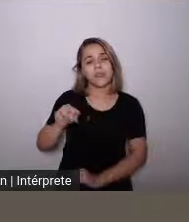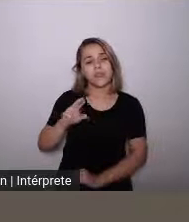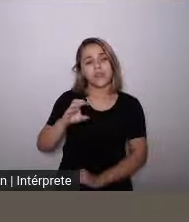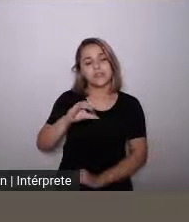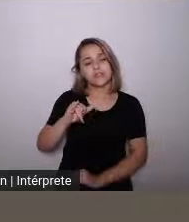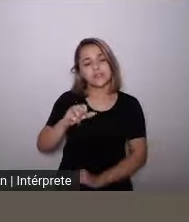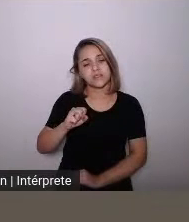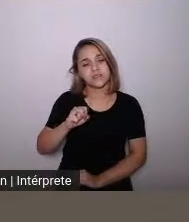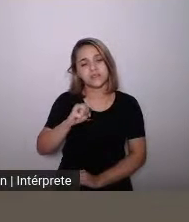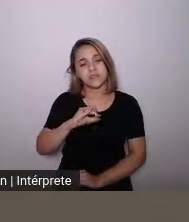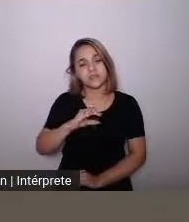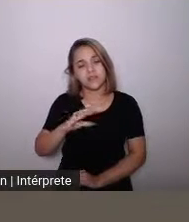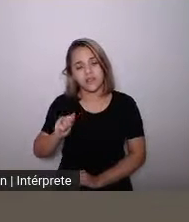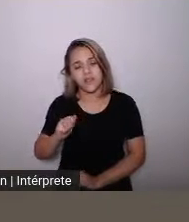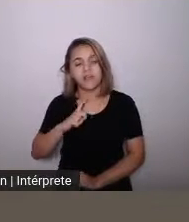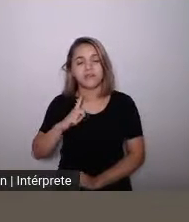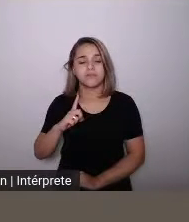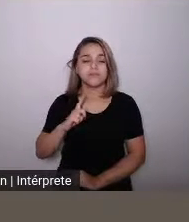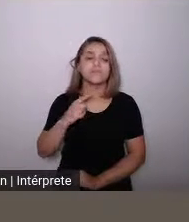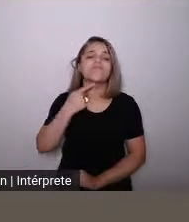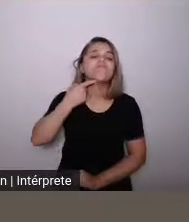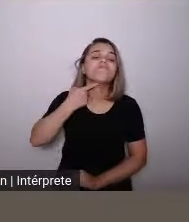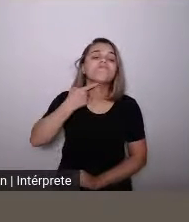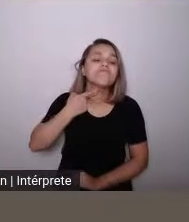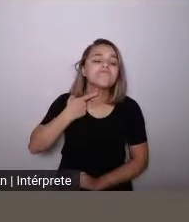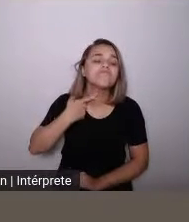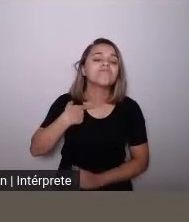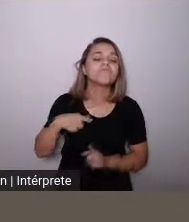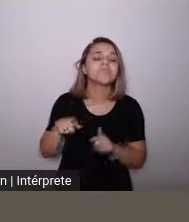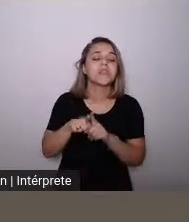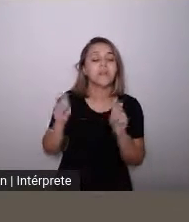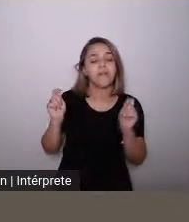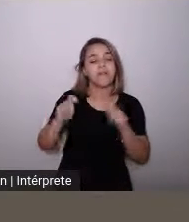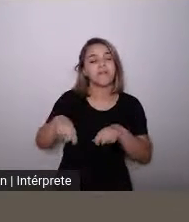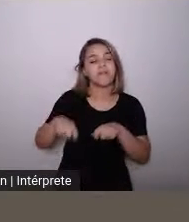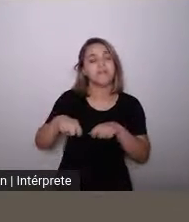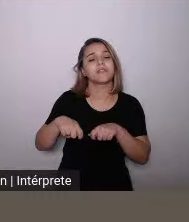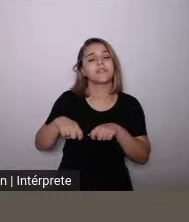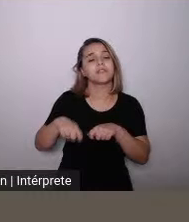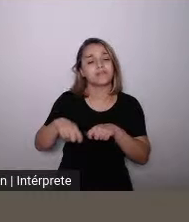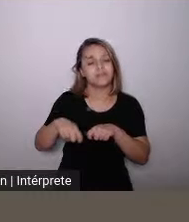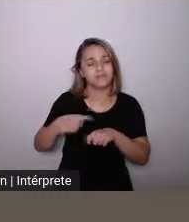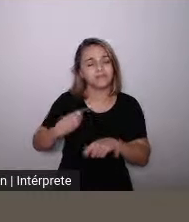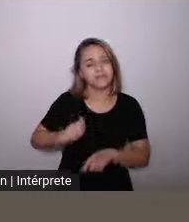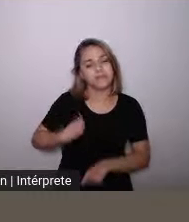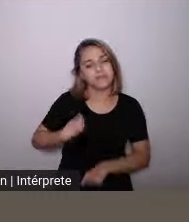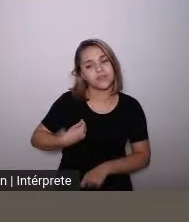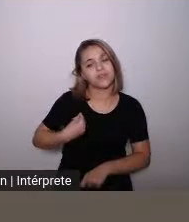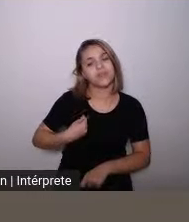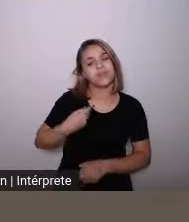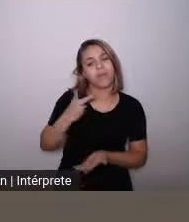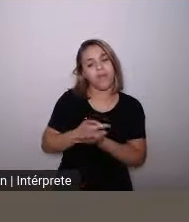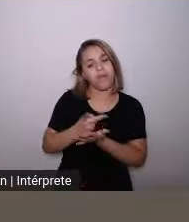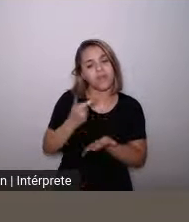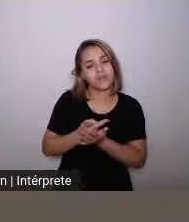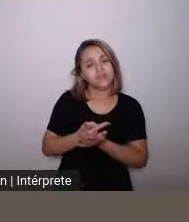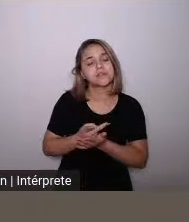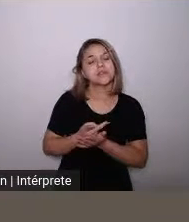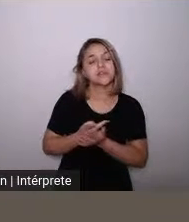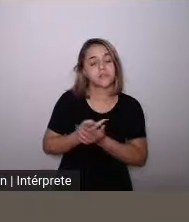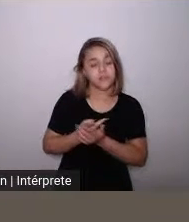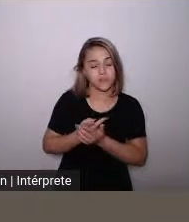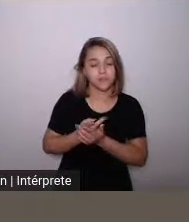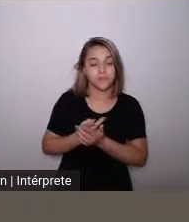de um objeto de desejo, nem como capacidade fantasmática de manter vivo o mesmo objeto perdido numa cena de